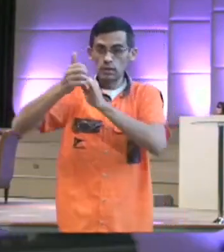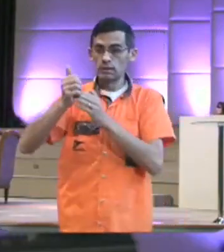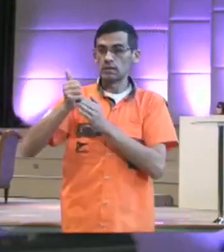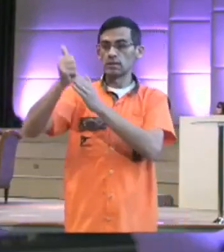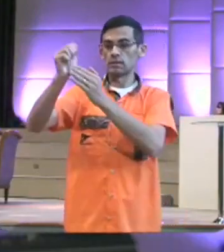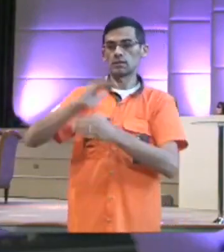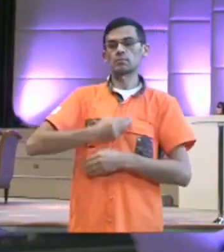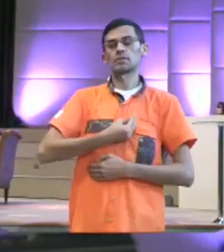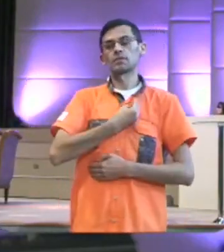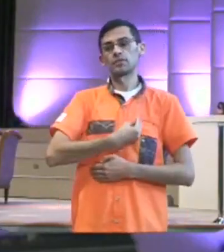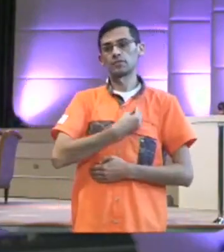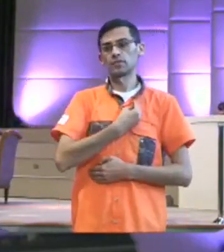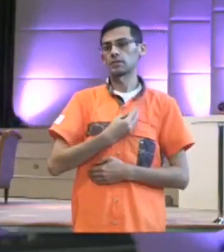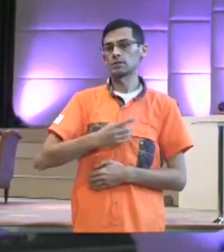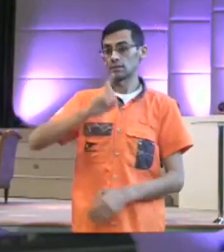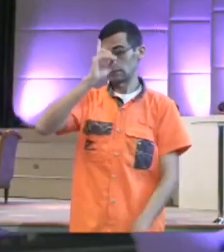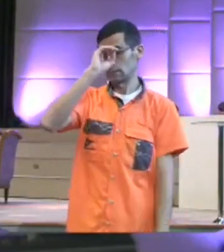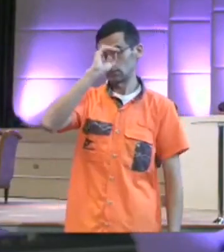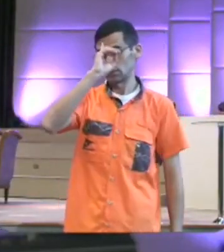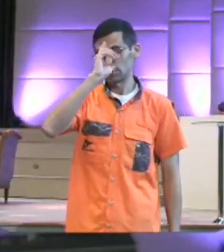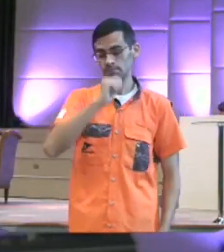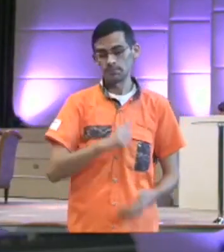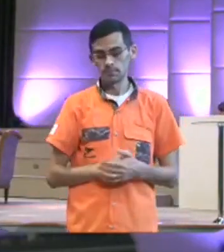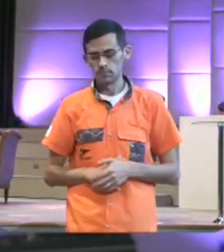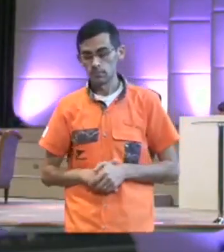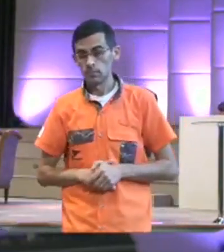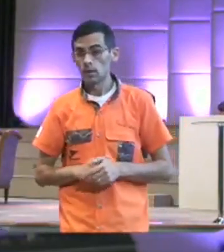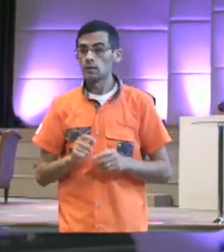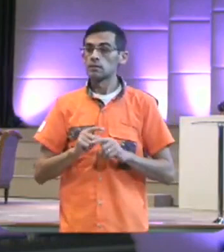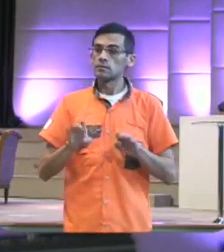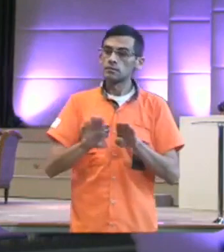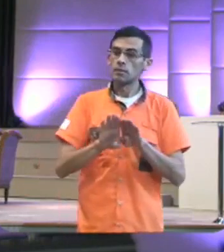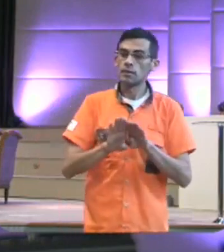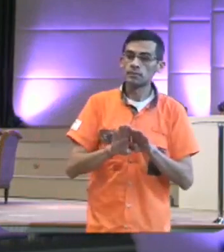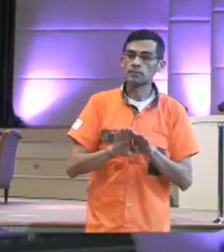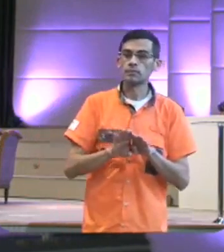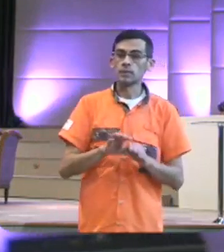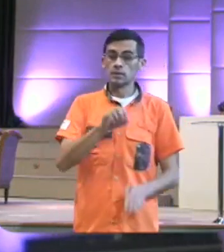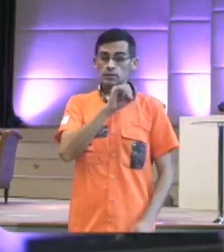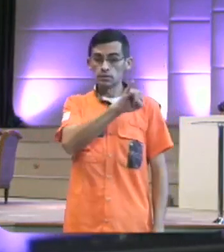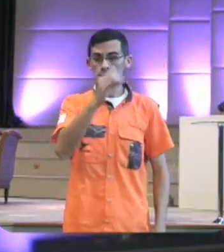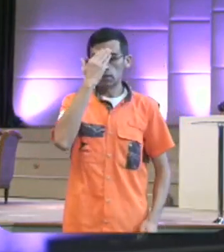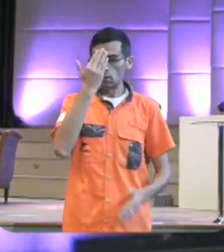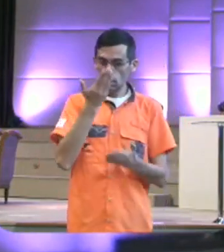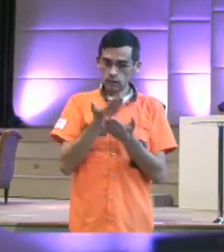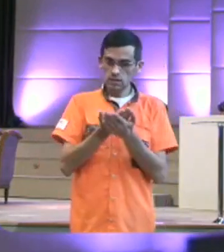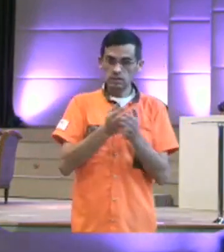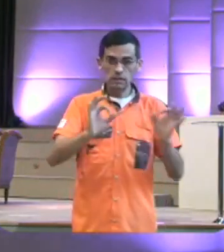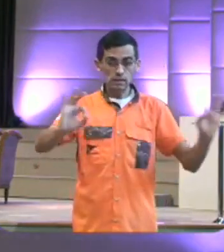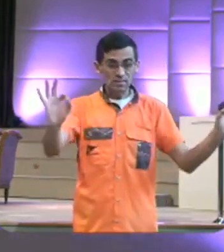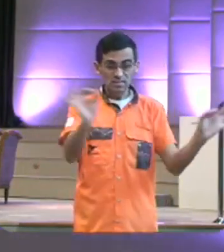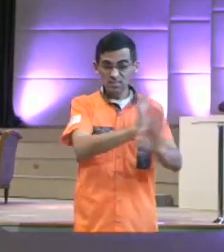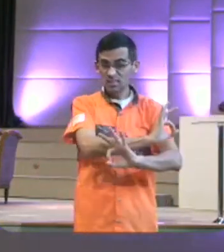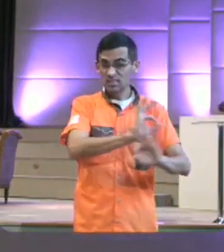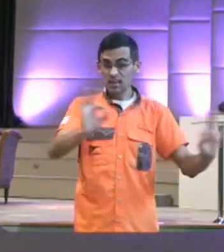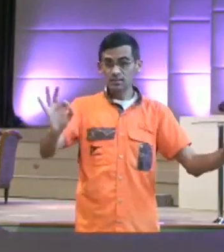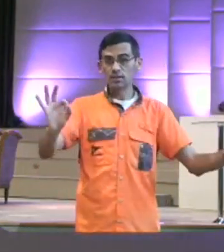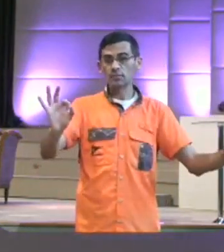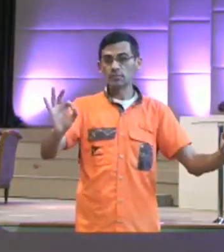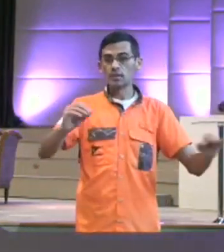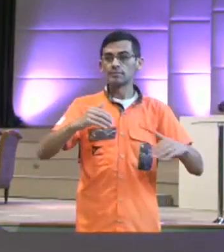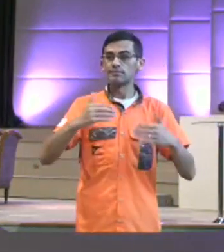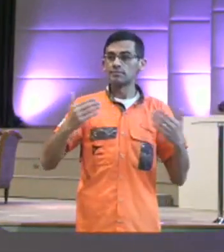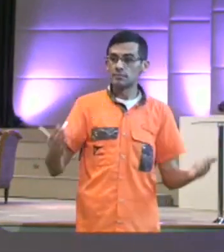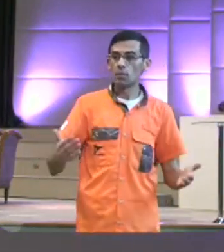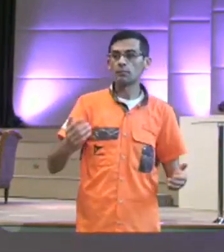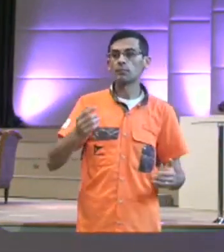que está carregando a gente andando nas nuvens. Ele vai dizer assim: se você não acredita em nada disso, então